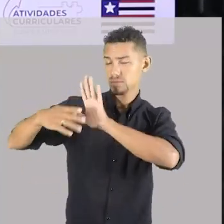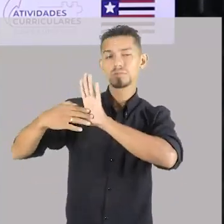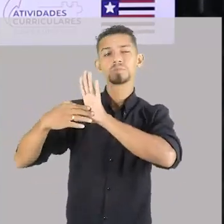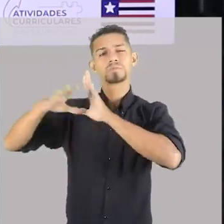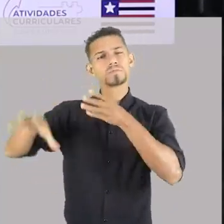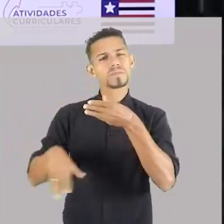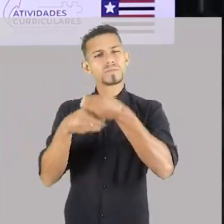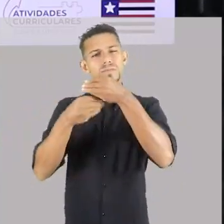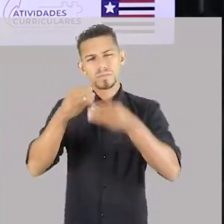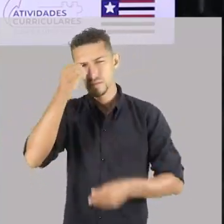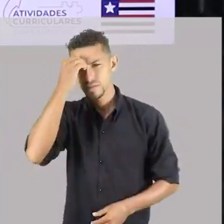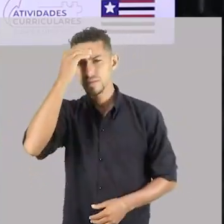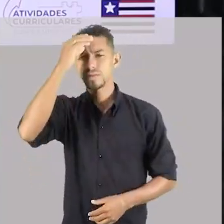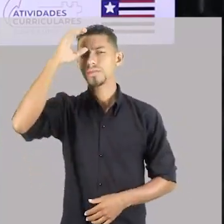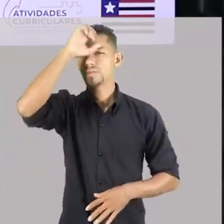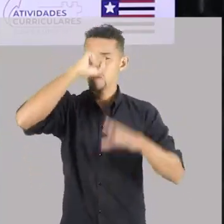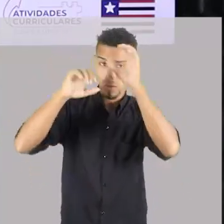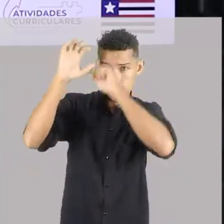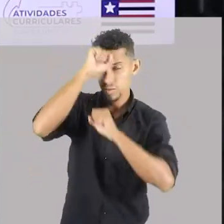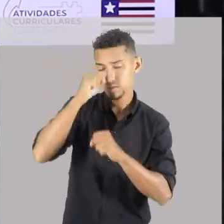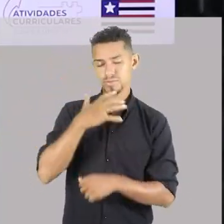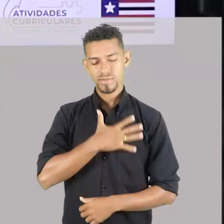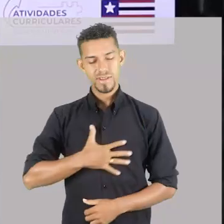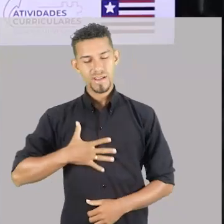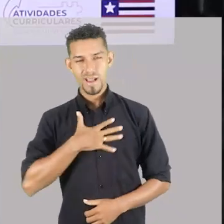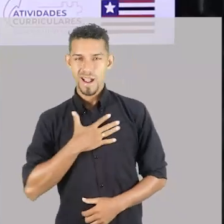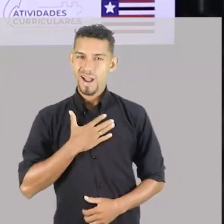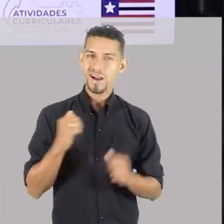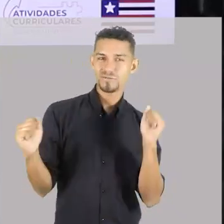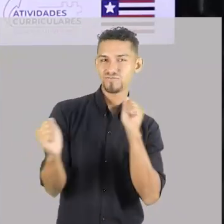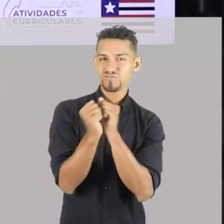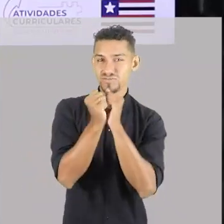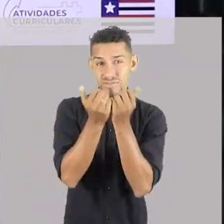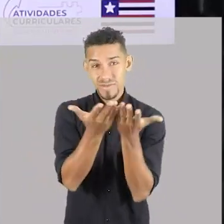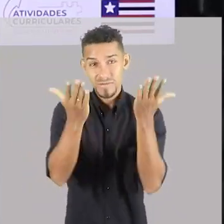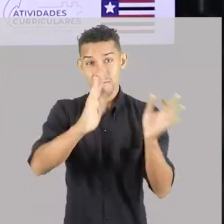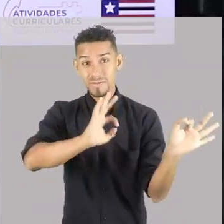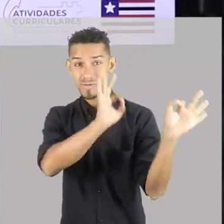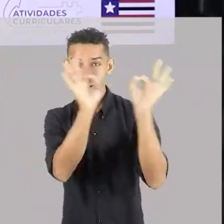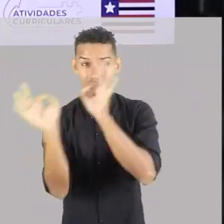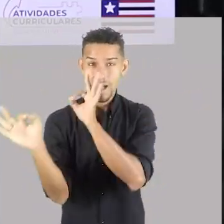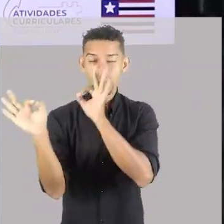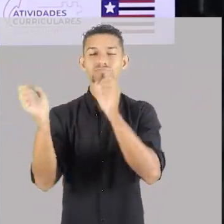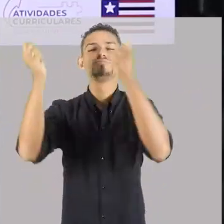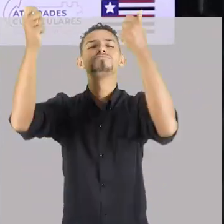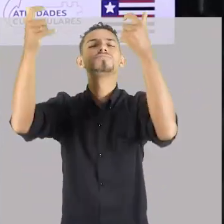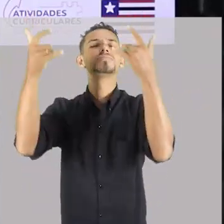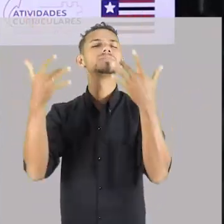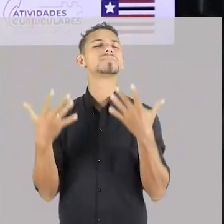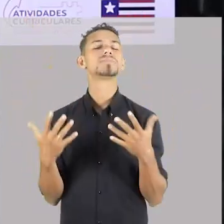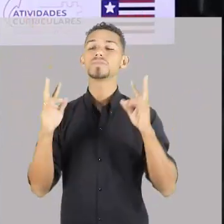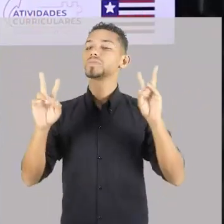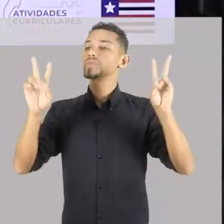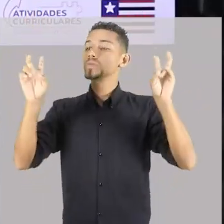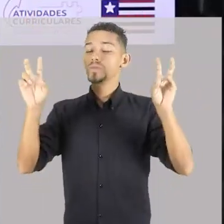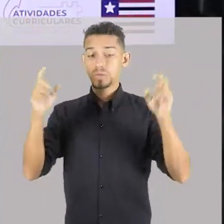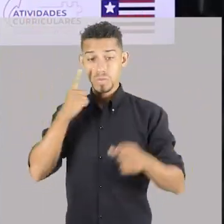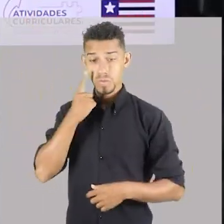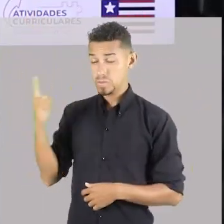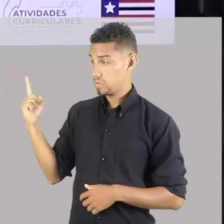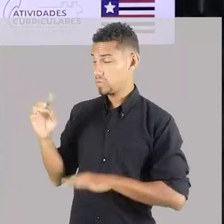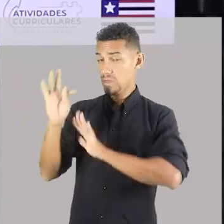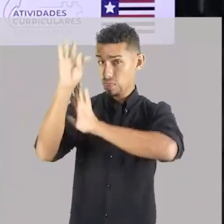Atividades Curriculares Complementares. É um prazer muito grande estar aqui com vocês. Hoje nós vamos falar um pouco sobre o